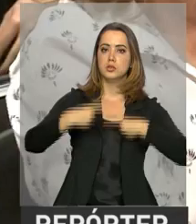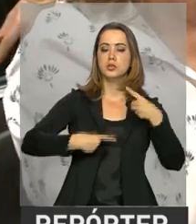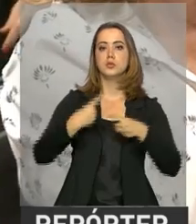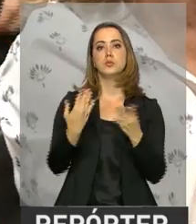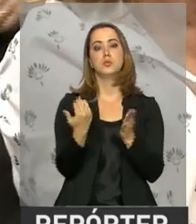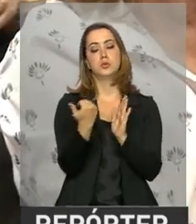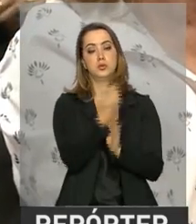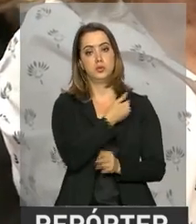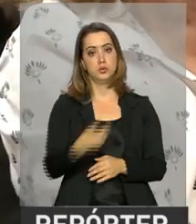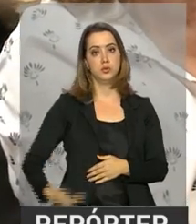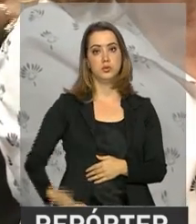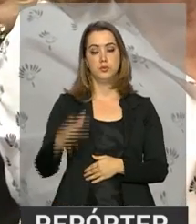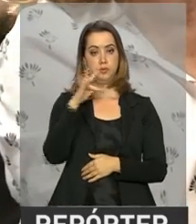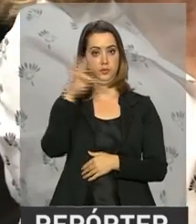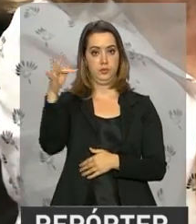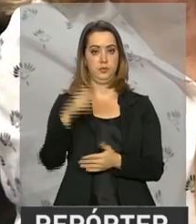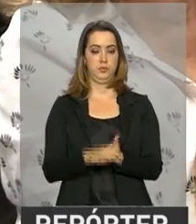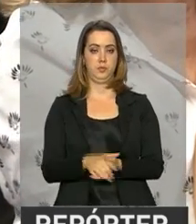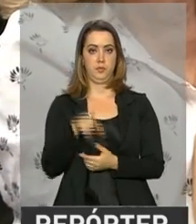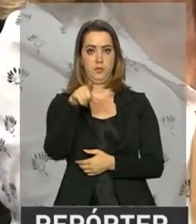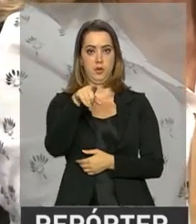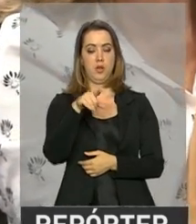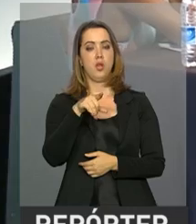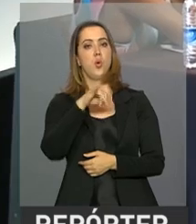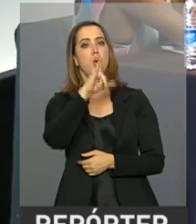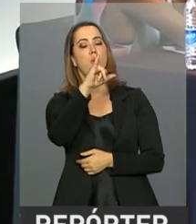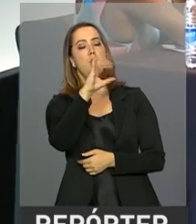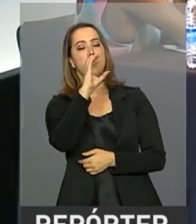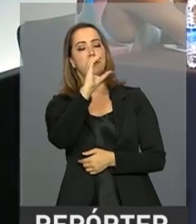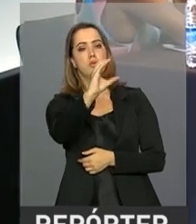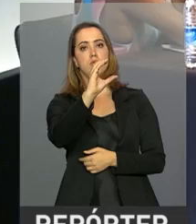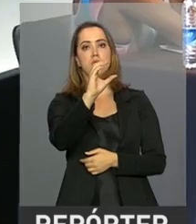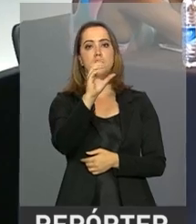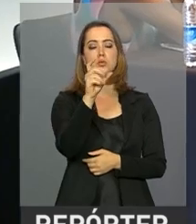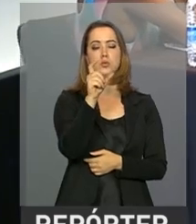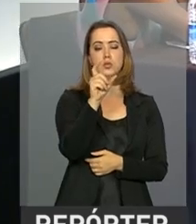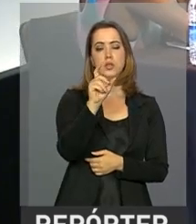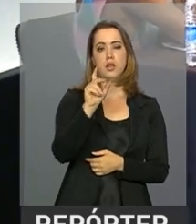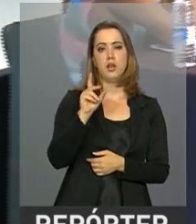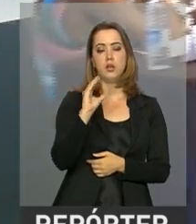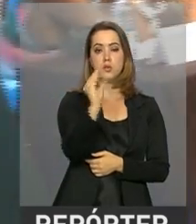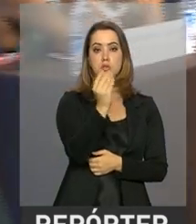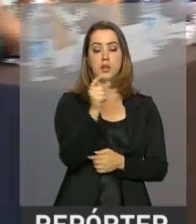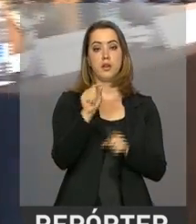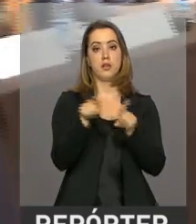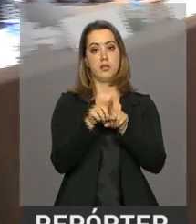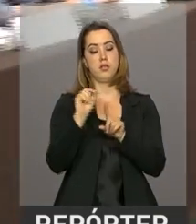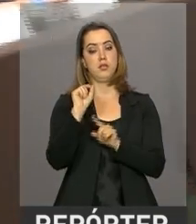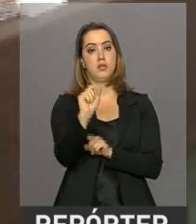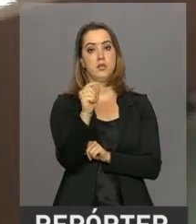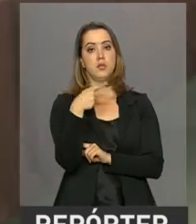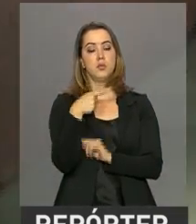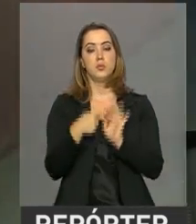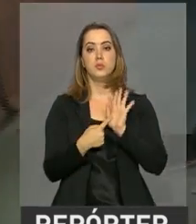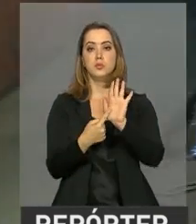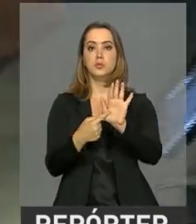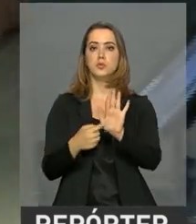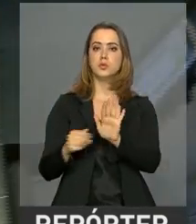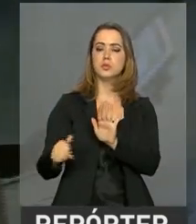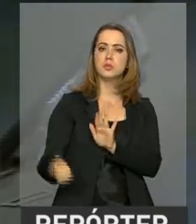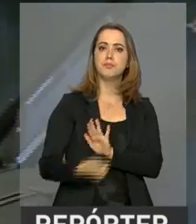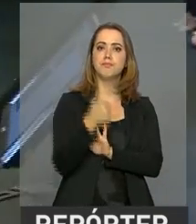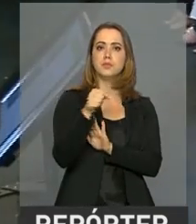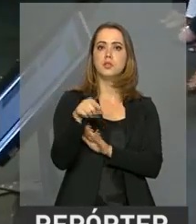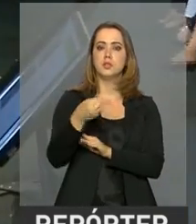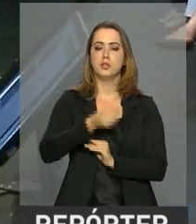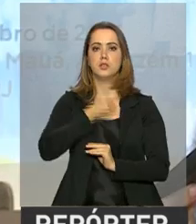federal. Durante o debate, o Instituto Carlos Chagas apresentou o projeto que tem como objetivo resgatar meninas que